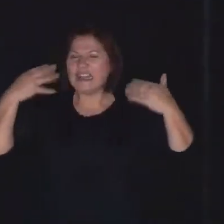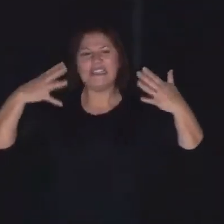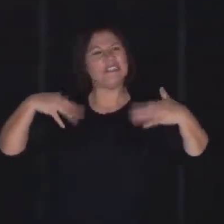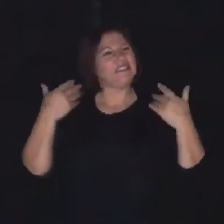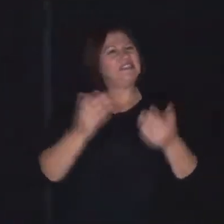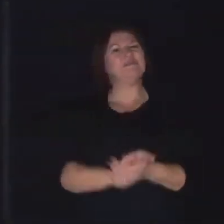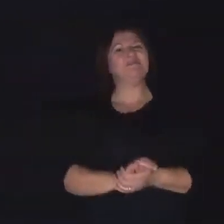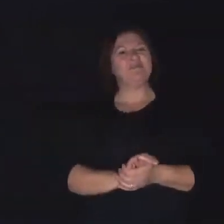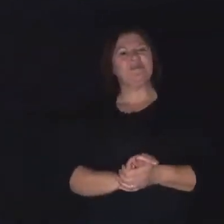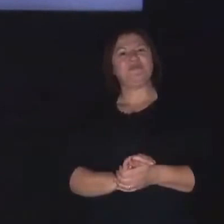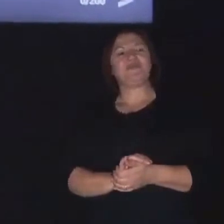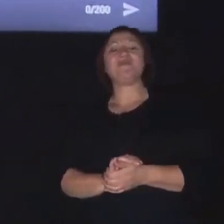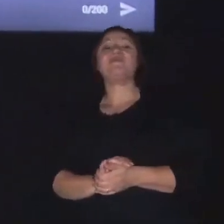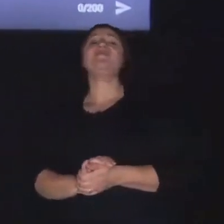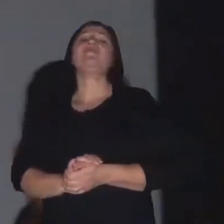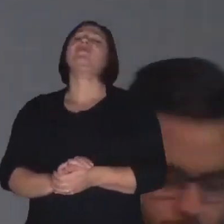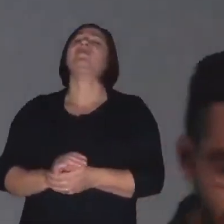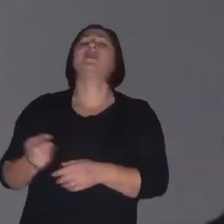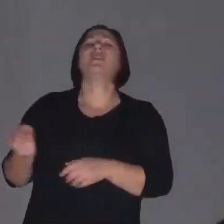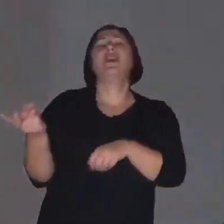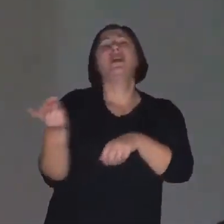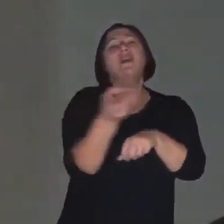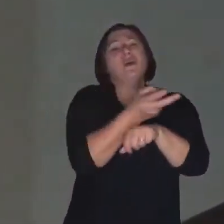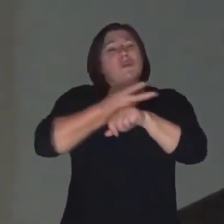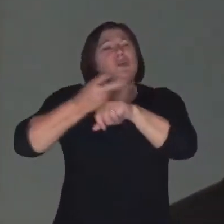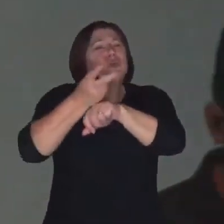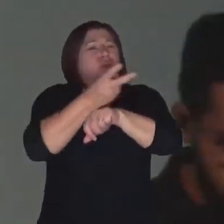não pude encher-me.